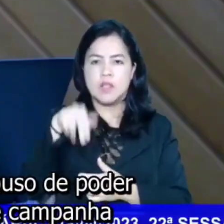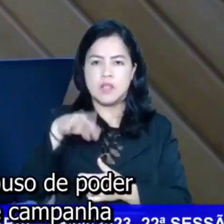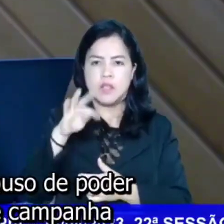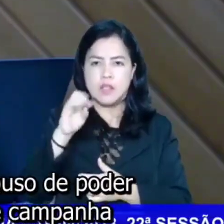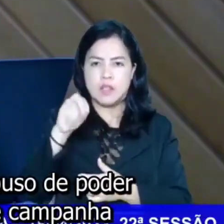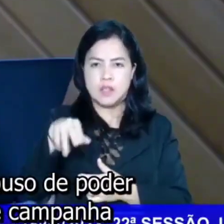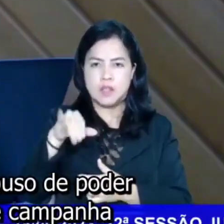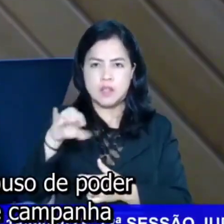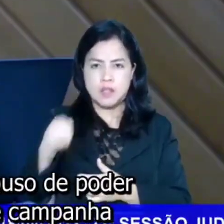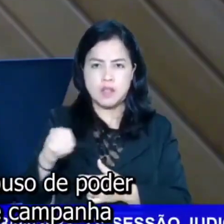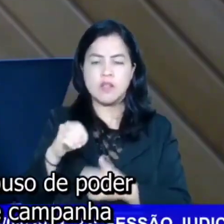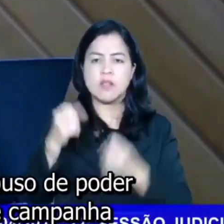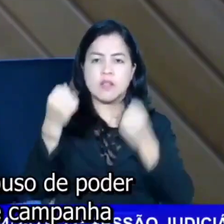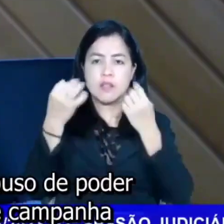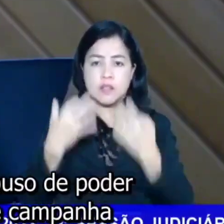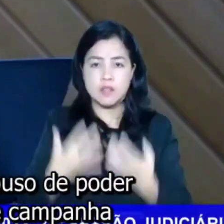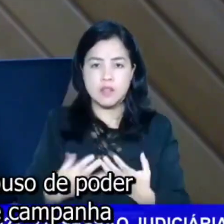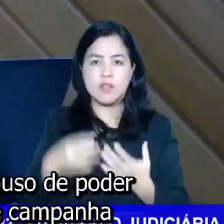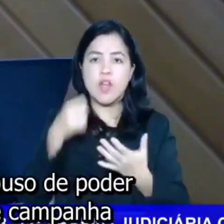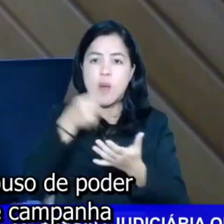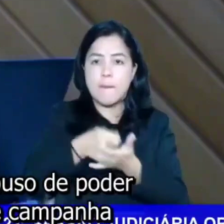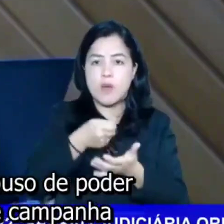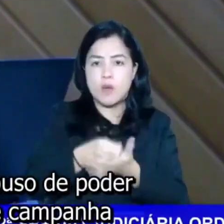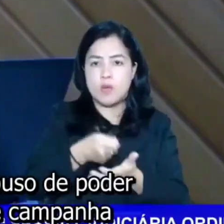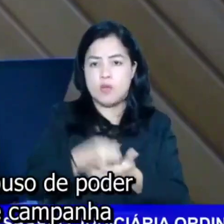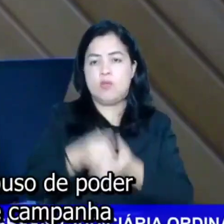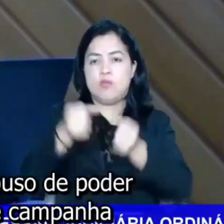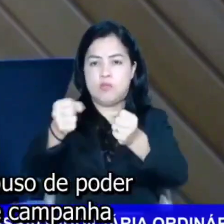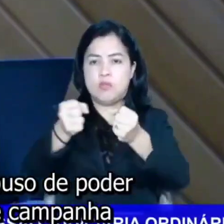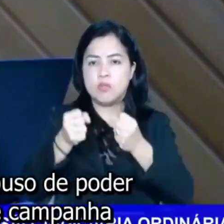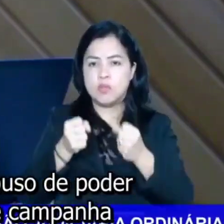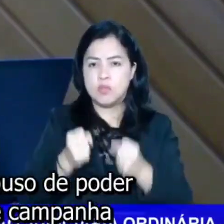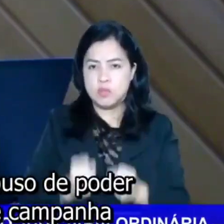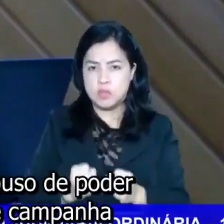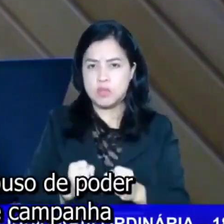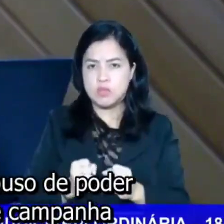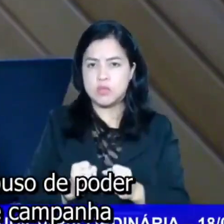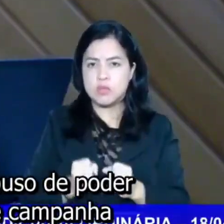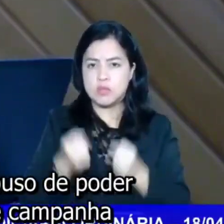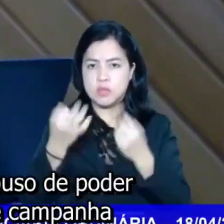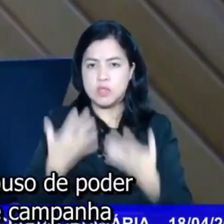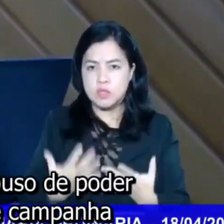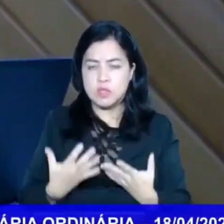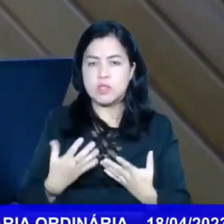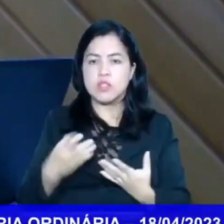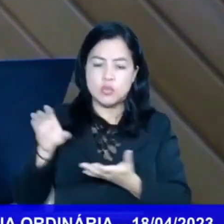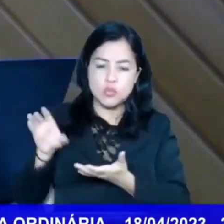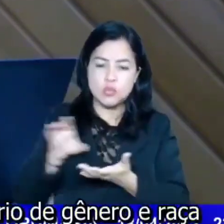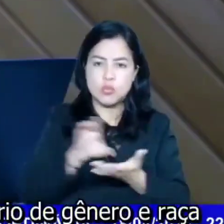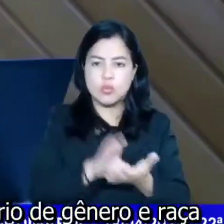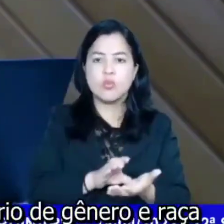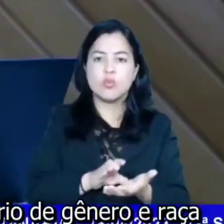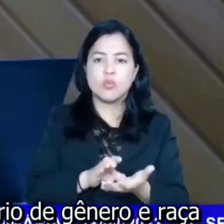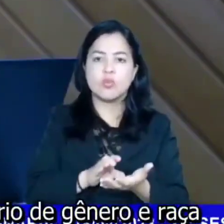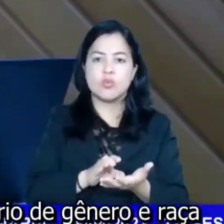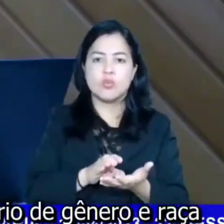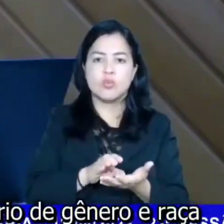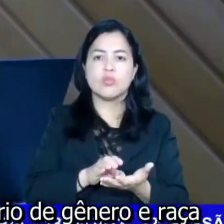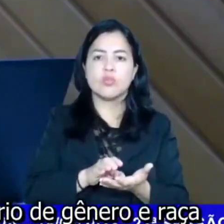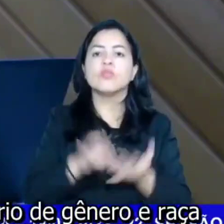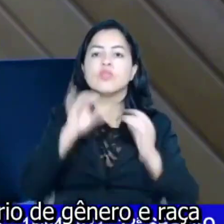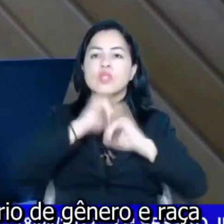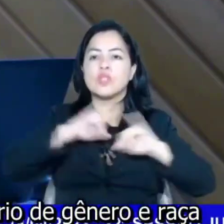caso, ele versa sobre abuso de poder no rateio do Fundo Especial do Financiamento de Campanha, o que a gente chama de